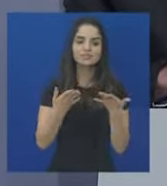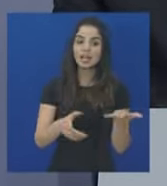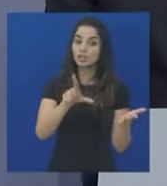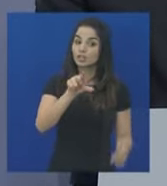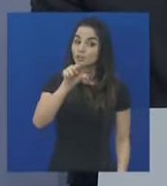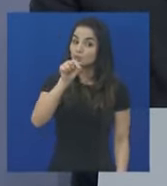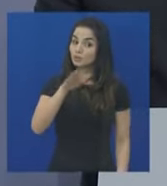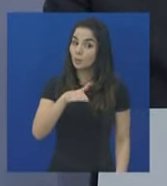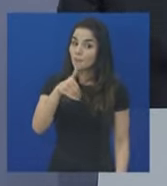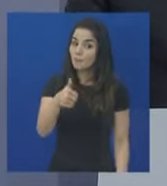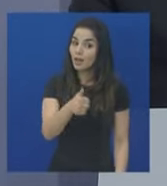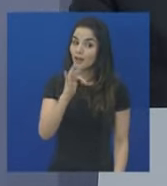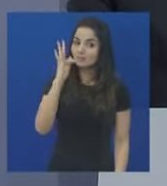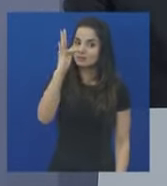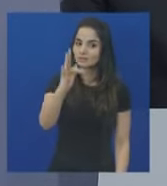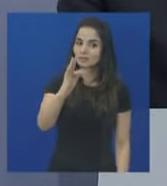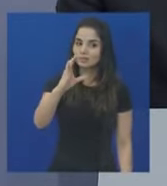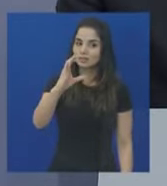melhor o futuro de Cabo Frio pelos próximos quatro anos.